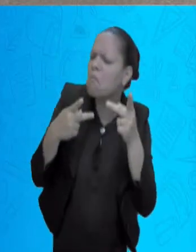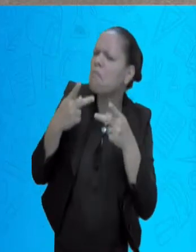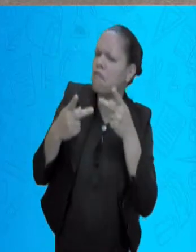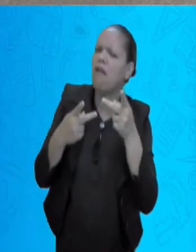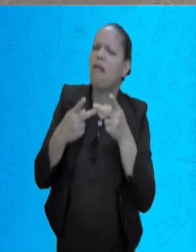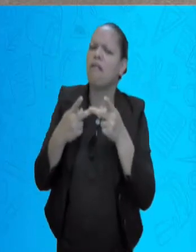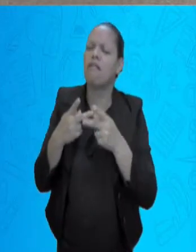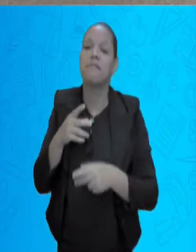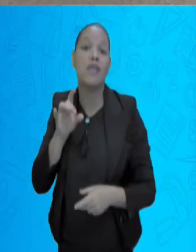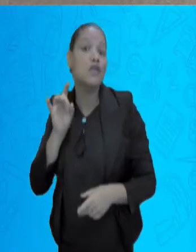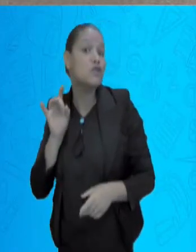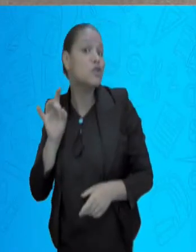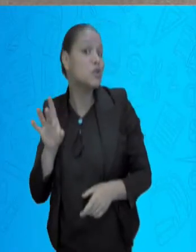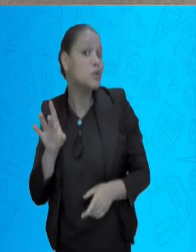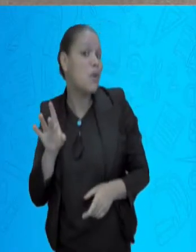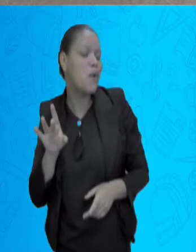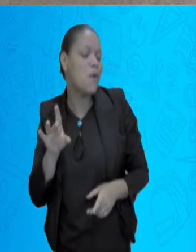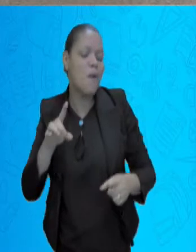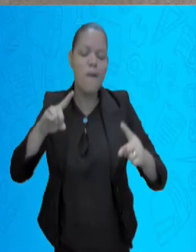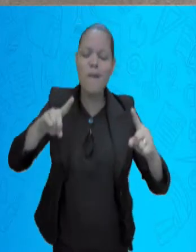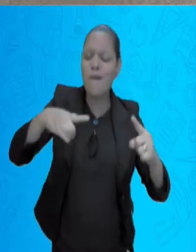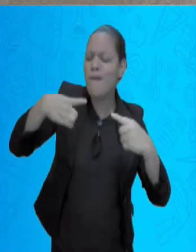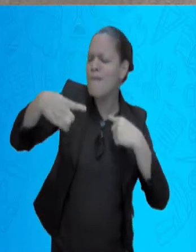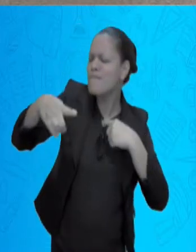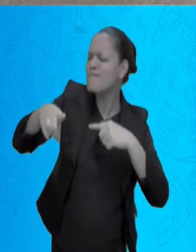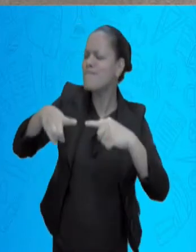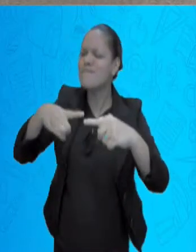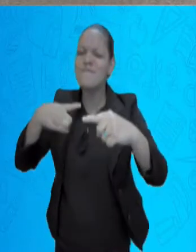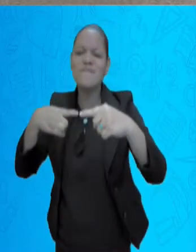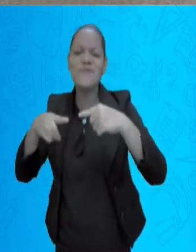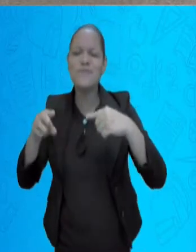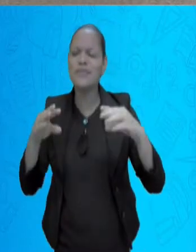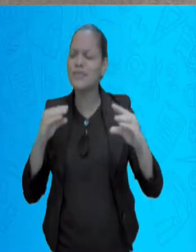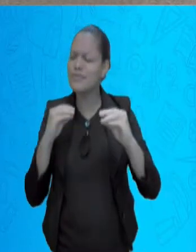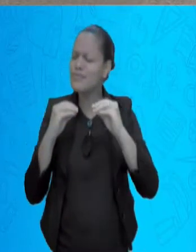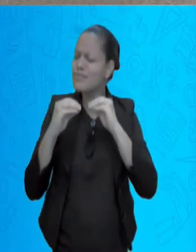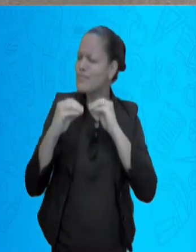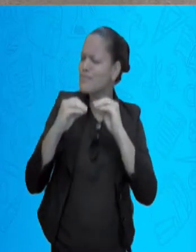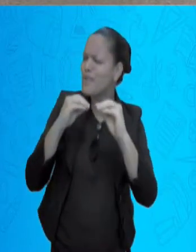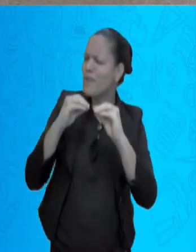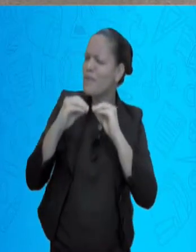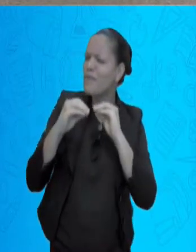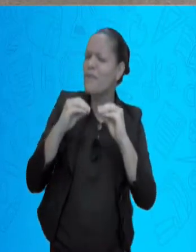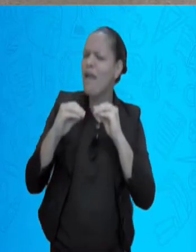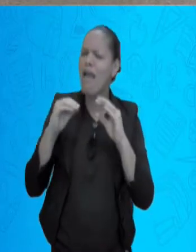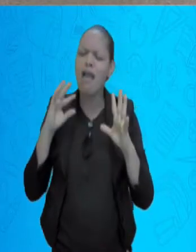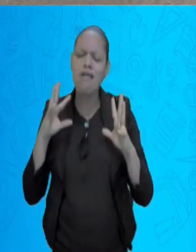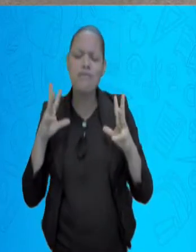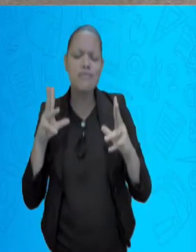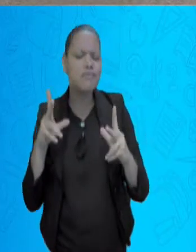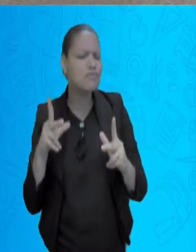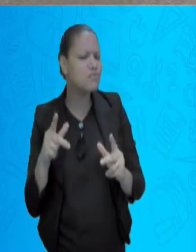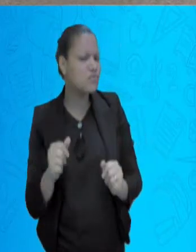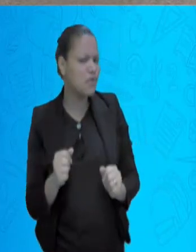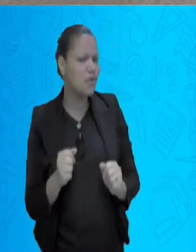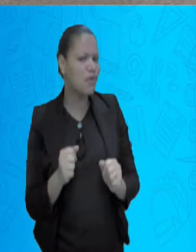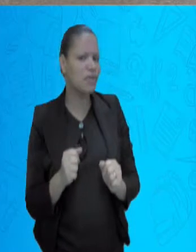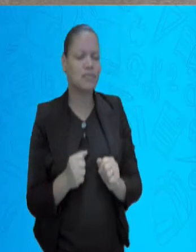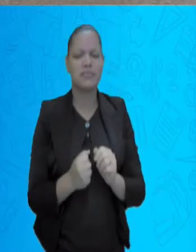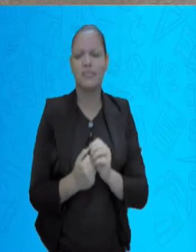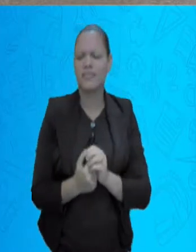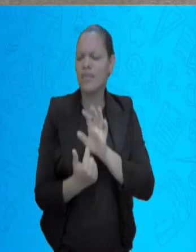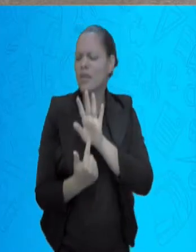musical. As novelas todas têm os seus enredos